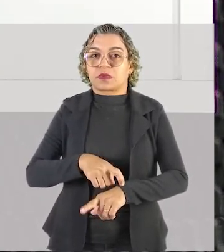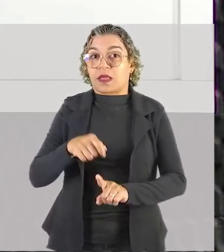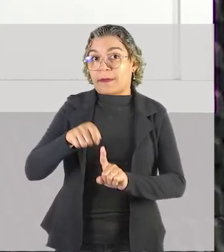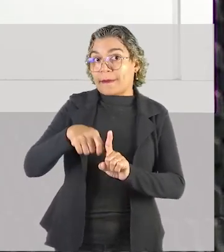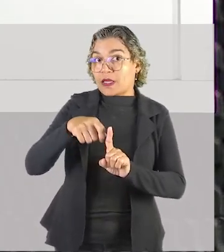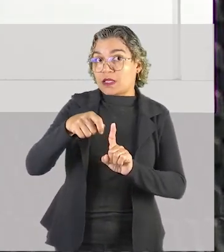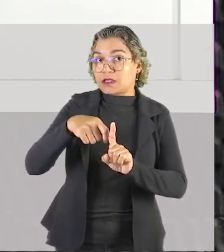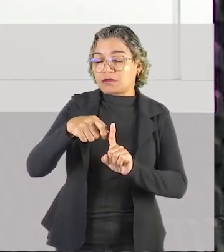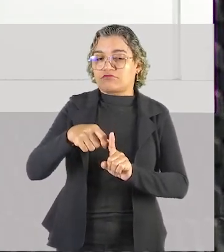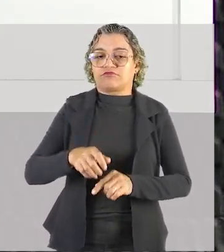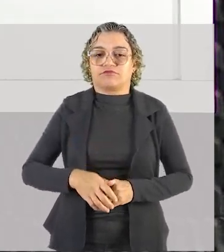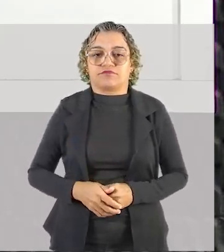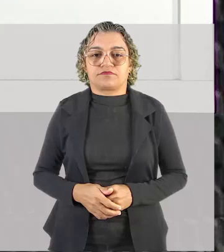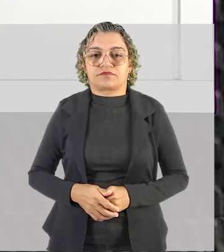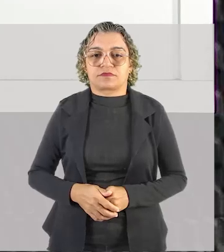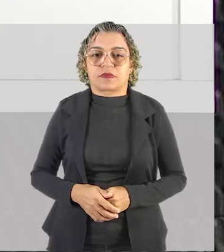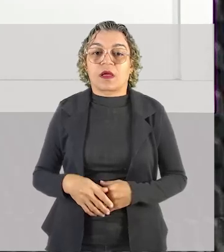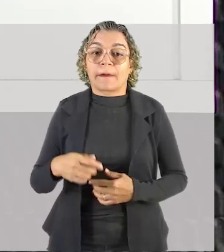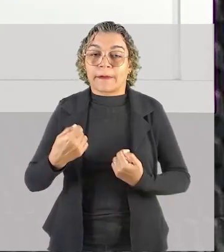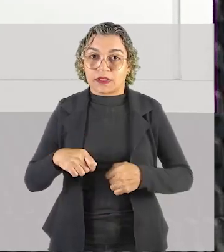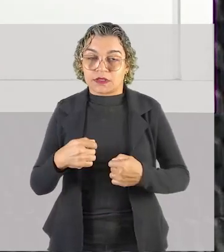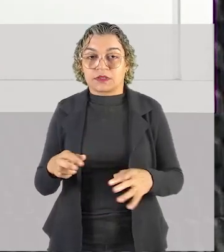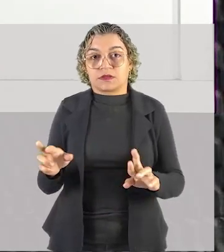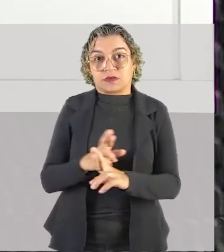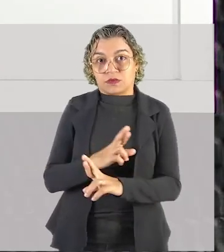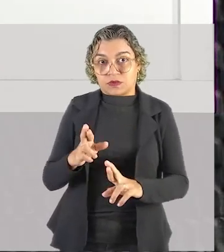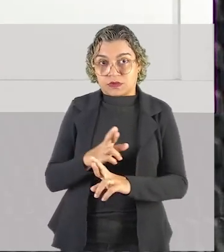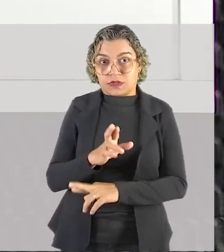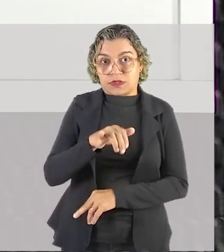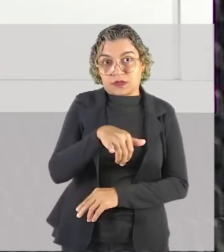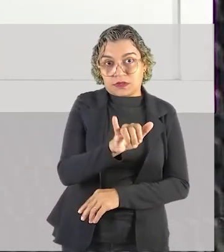essa relação que associa esse y aqui e esse x.